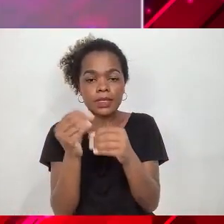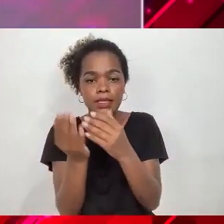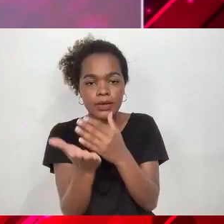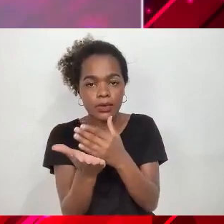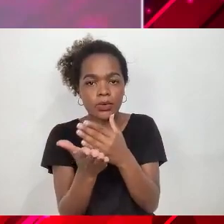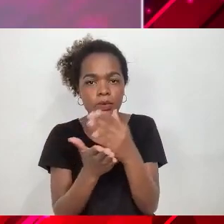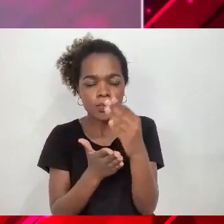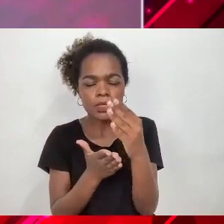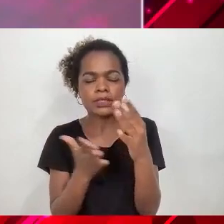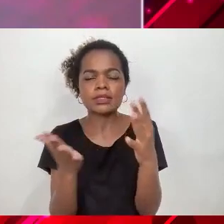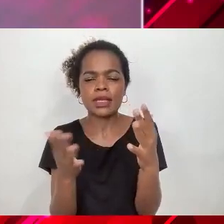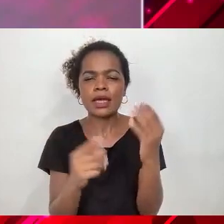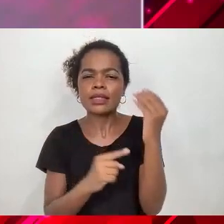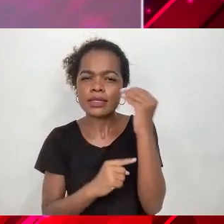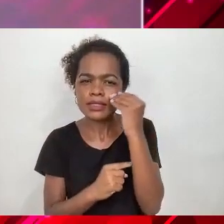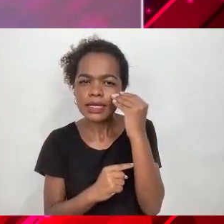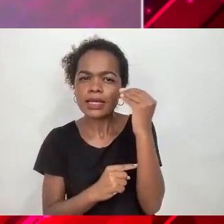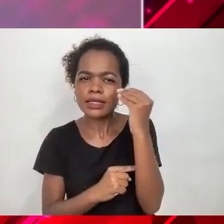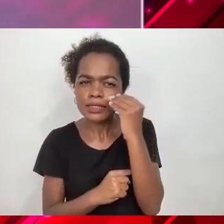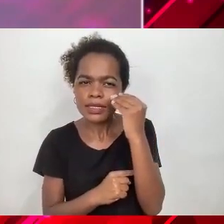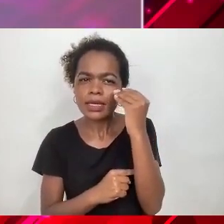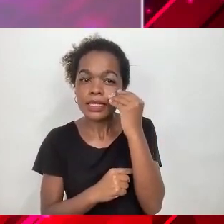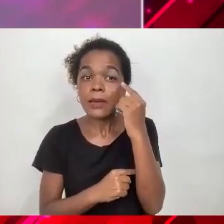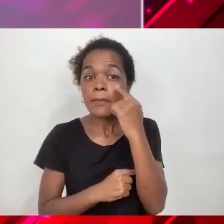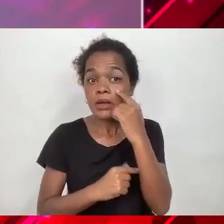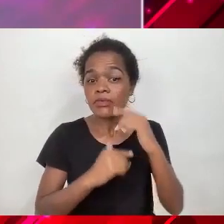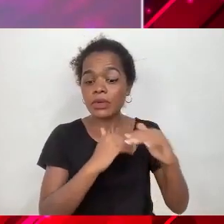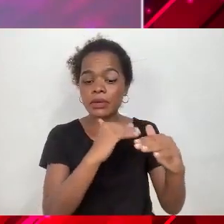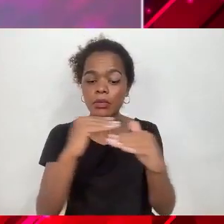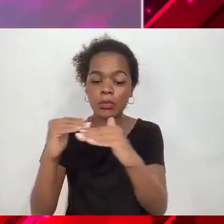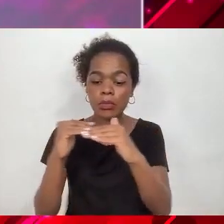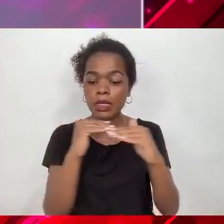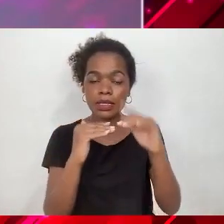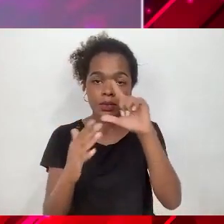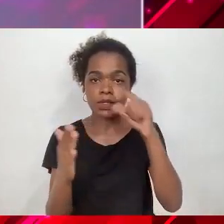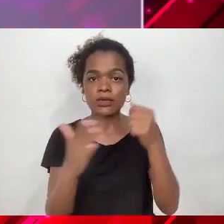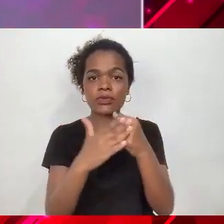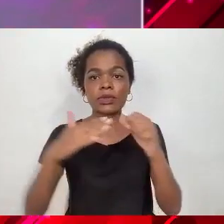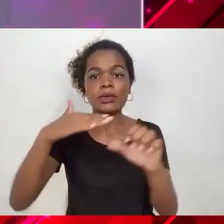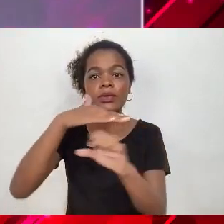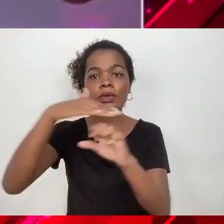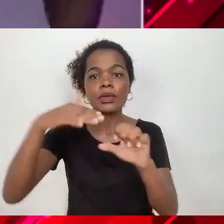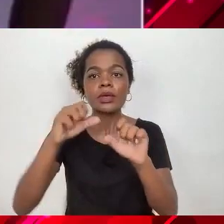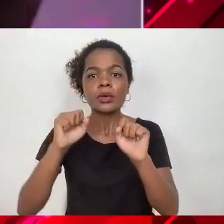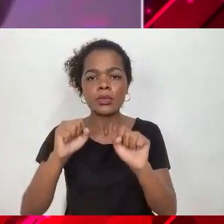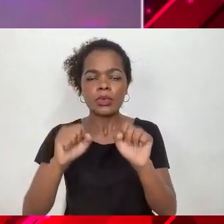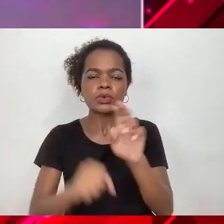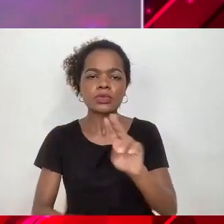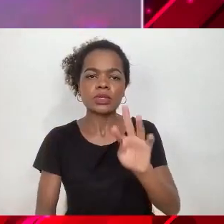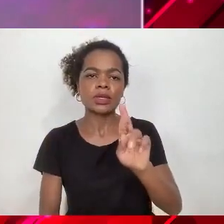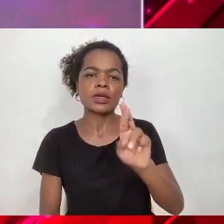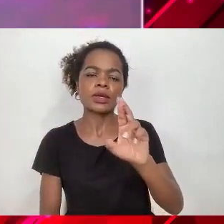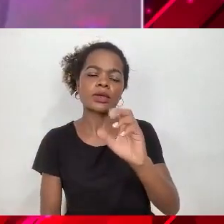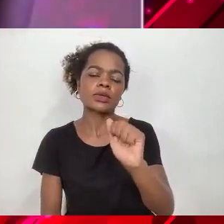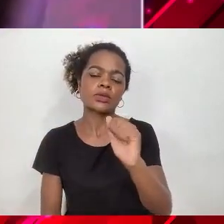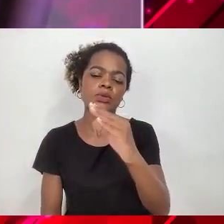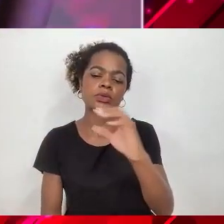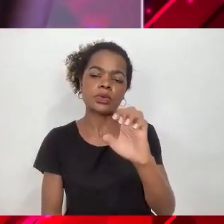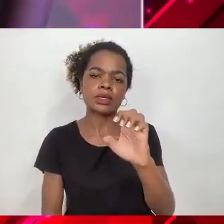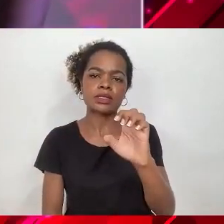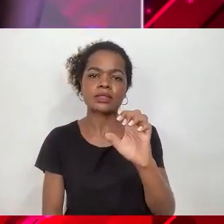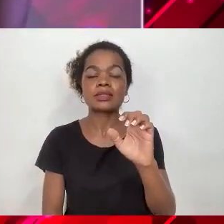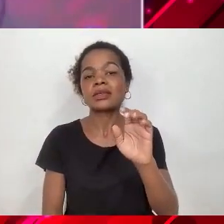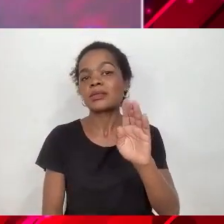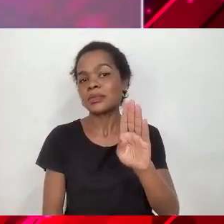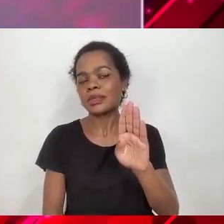baby steps e testar, ver se está tudo no padrão, definir um padrão para sua empresa, você pode usar, por exemplo, trace-based testing para isso. E a experiência é bem